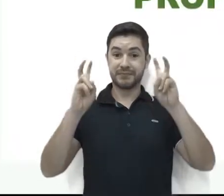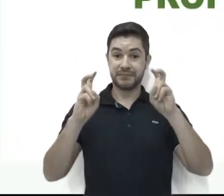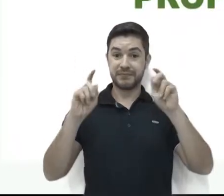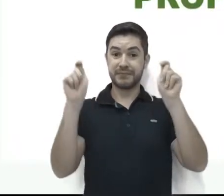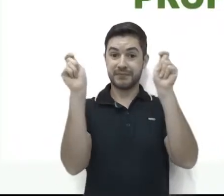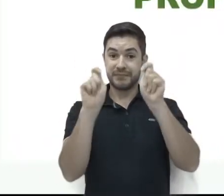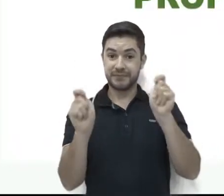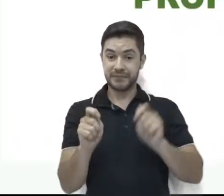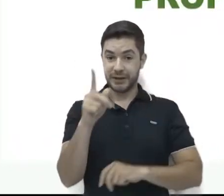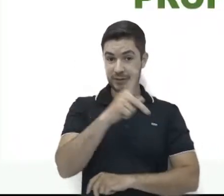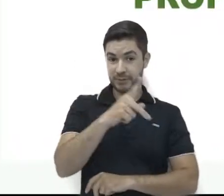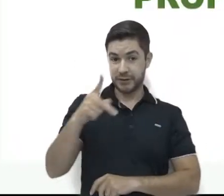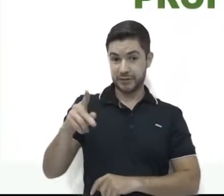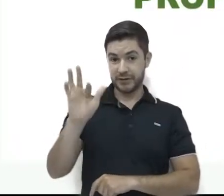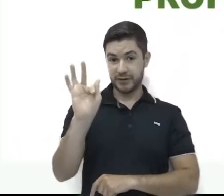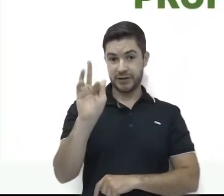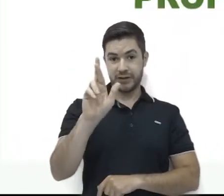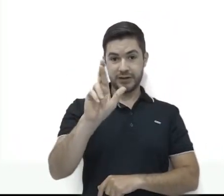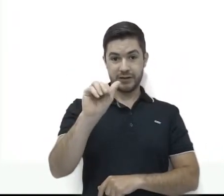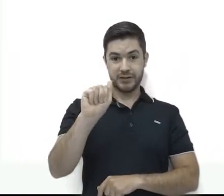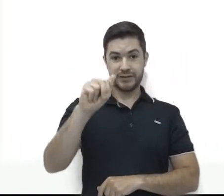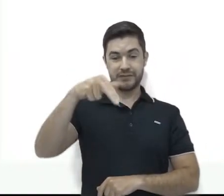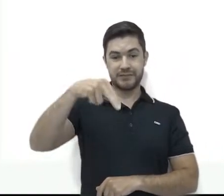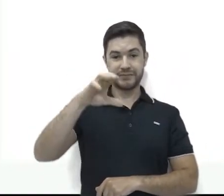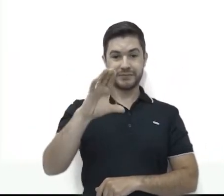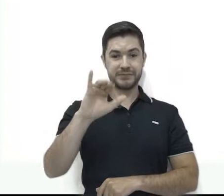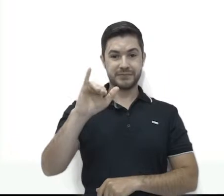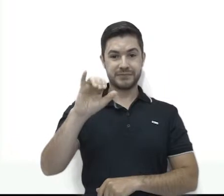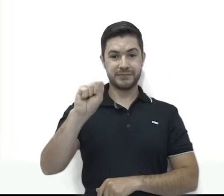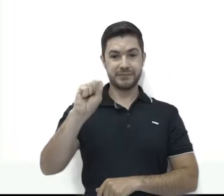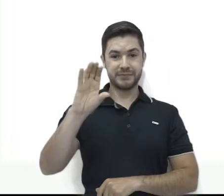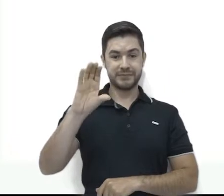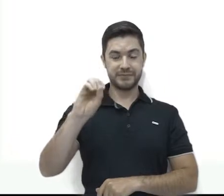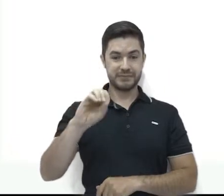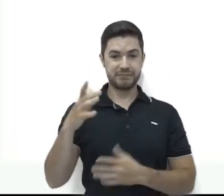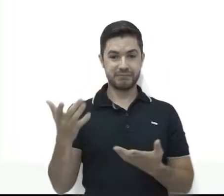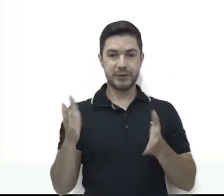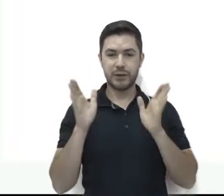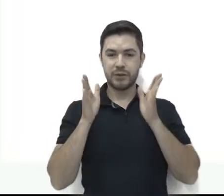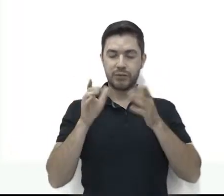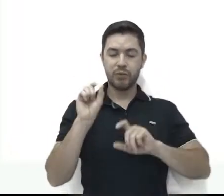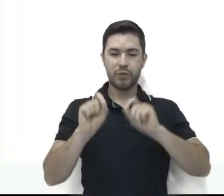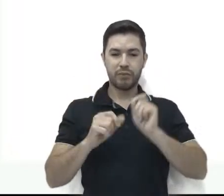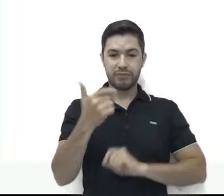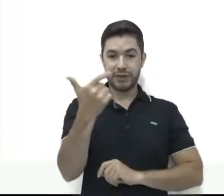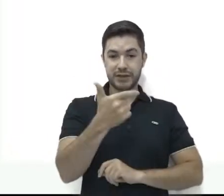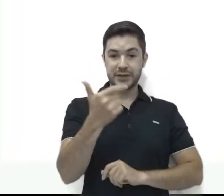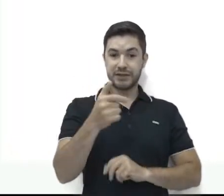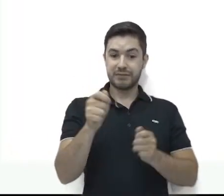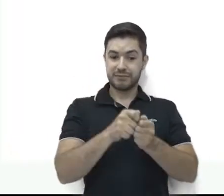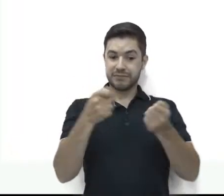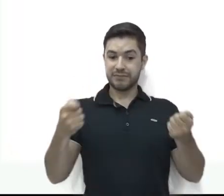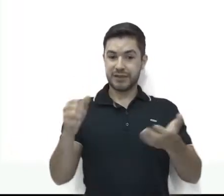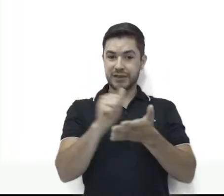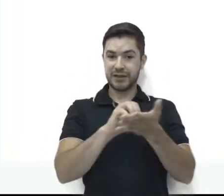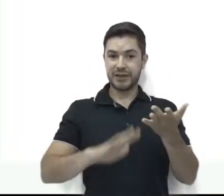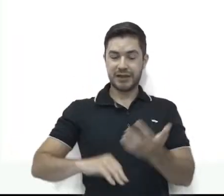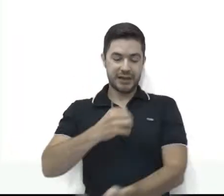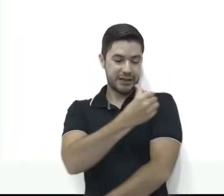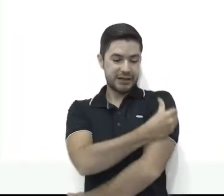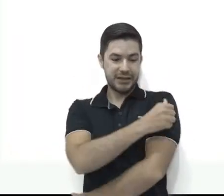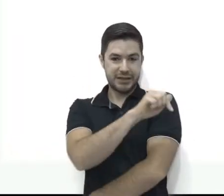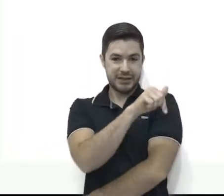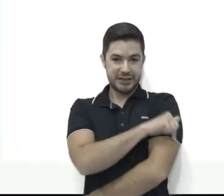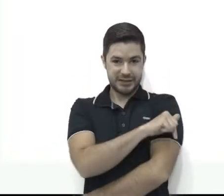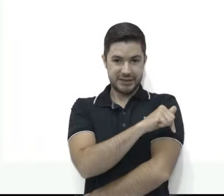Arte, professor Francisco Gouveia. Nós iremos abordar o segundo caderno de atividades referente ao sexto e sétimo